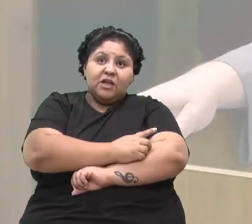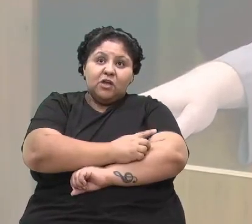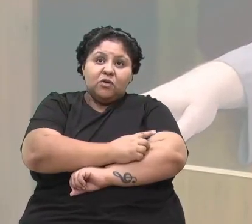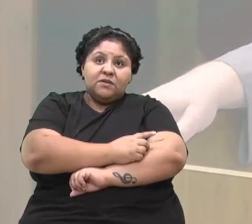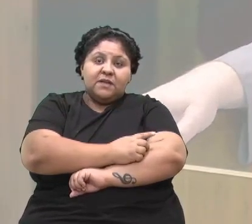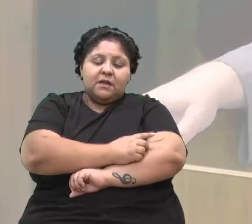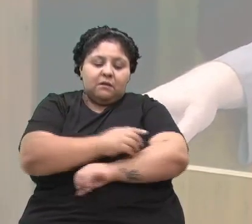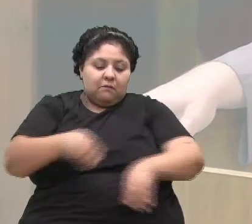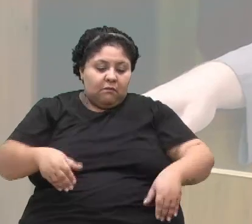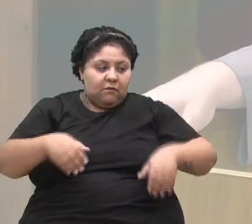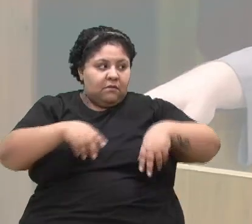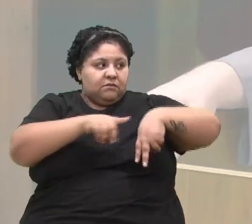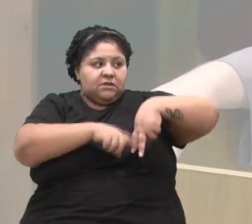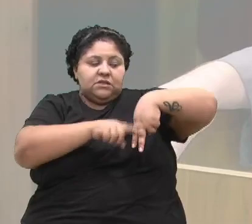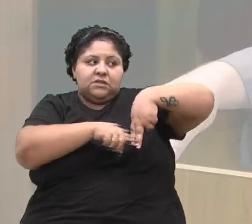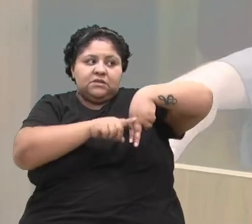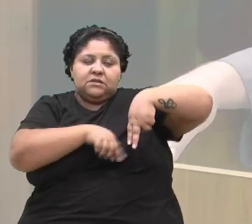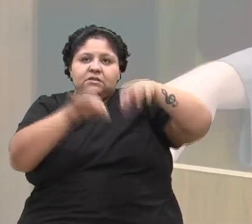camiseta.